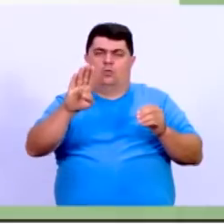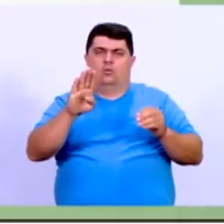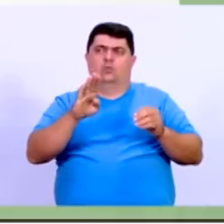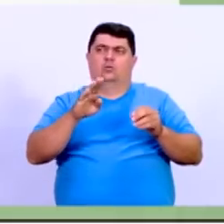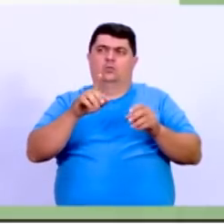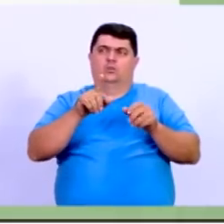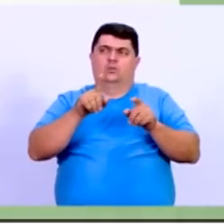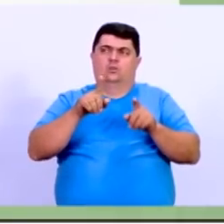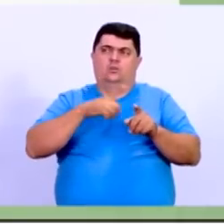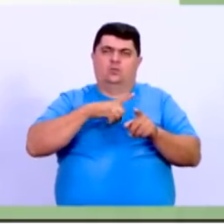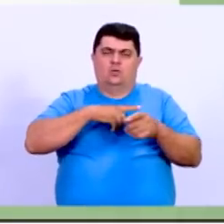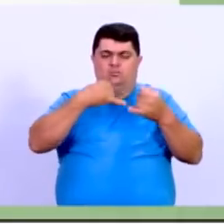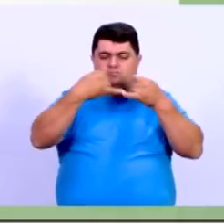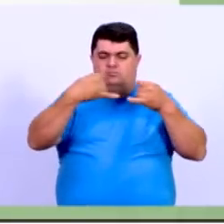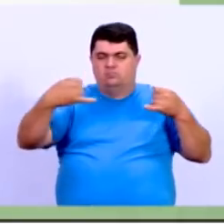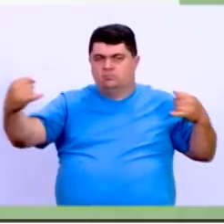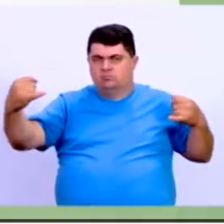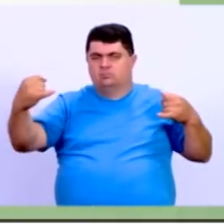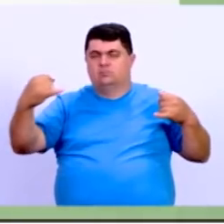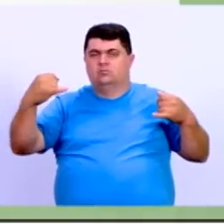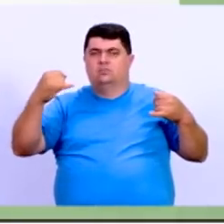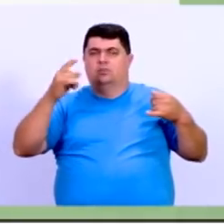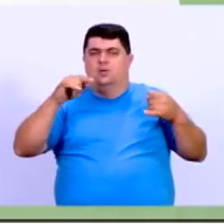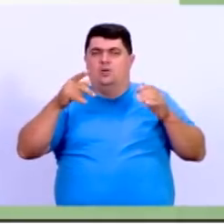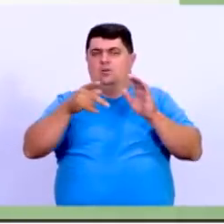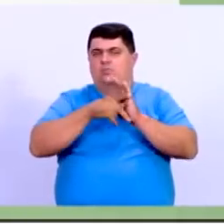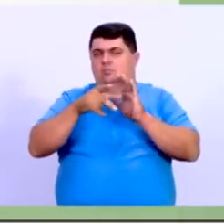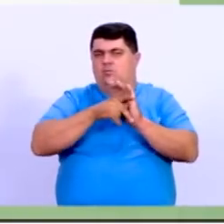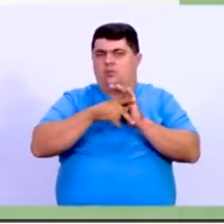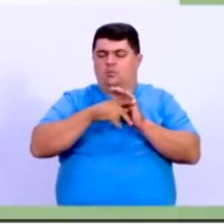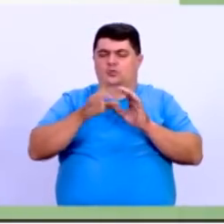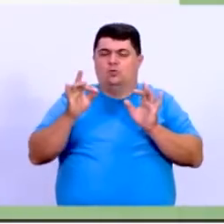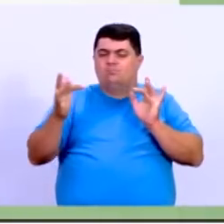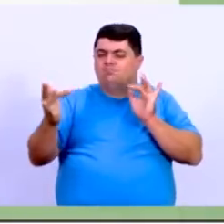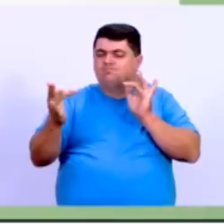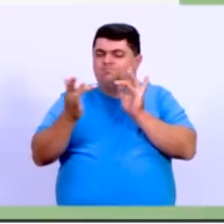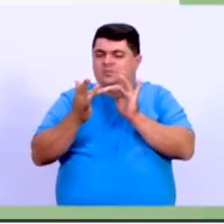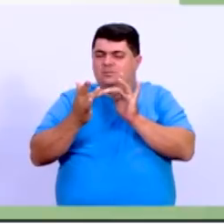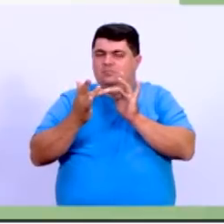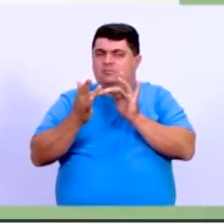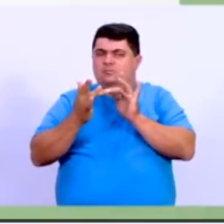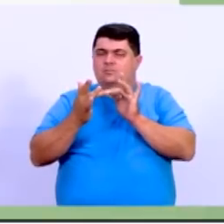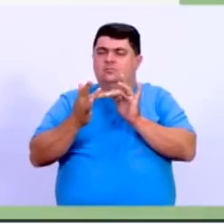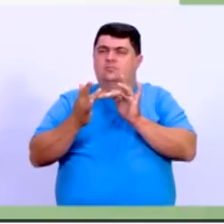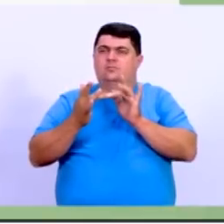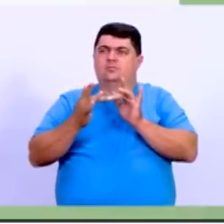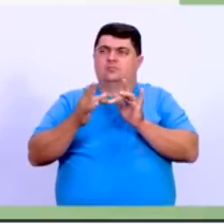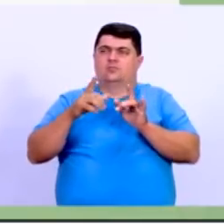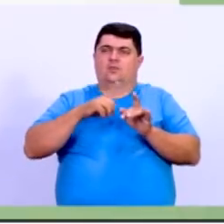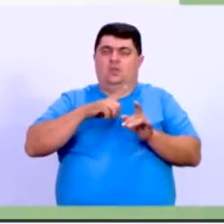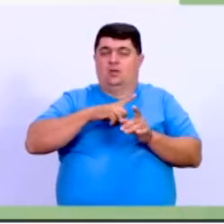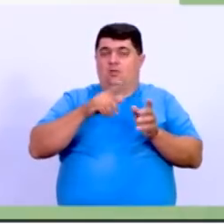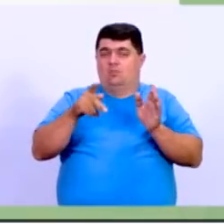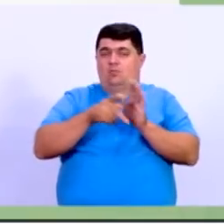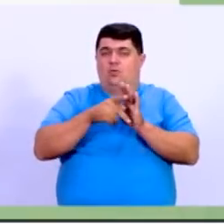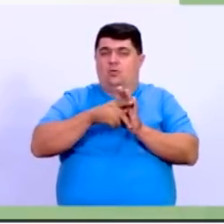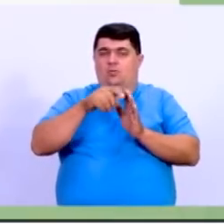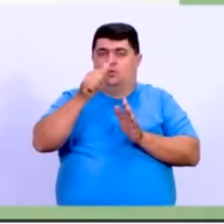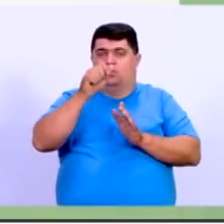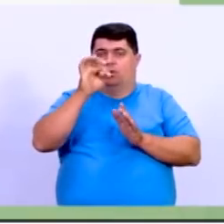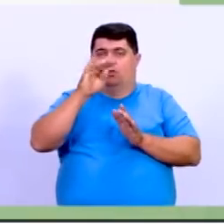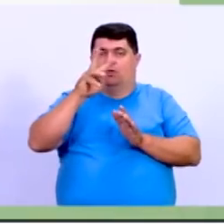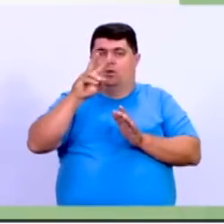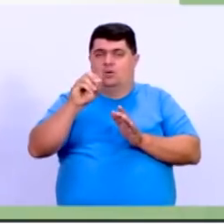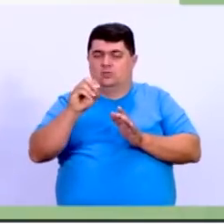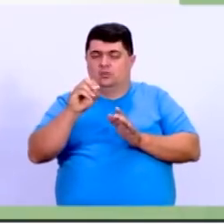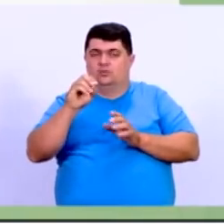de passivo de rede, porque, né, ele não está processando informações, ele só transmite informação. Nós temos os ativos, que ao contrário dos passivos,